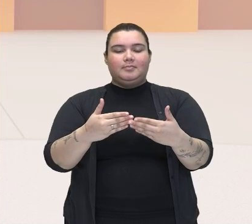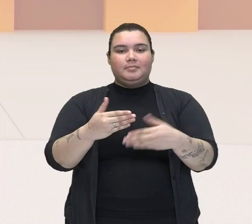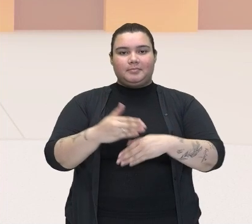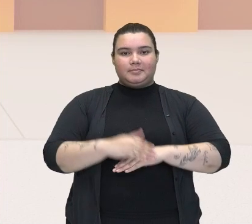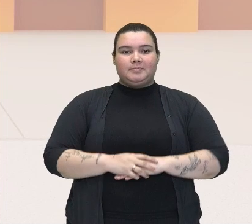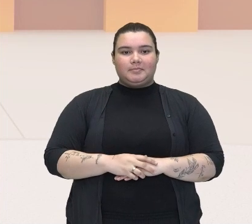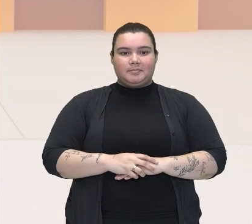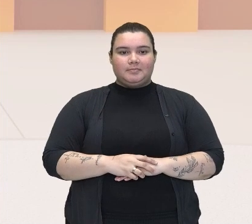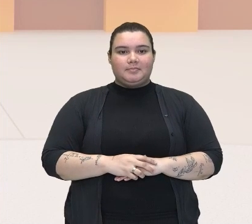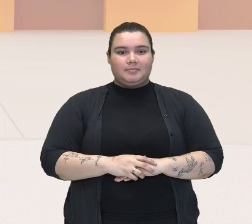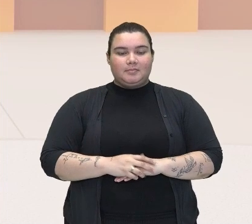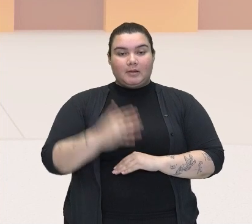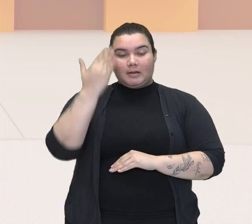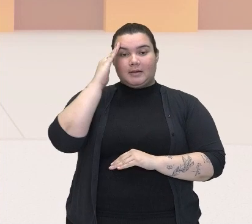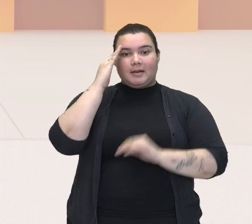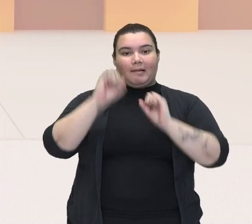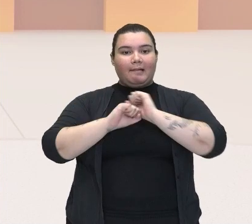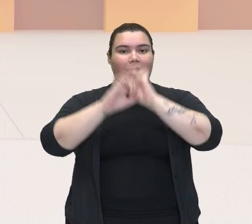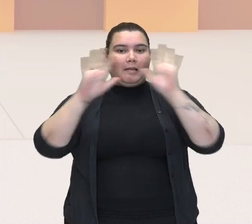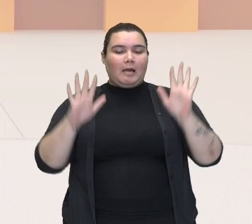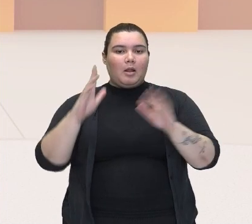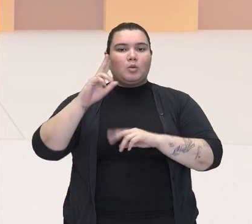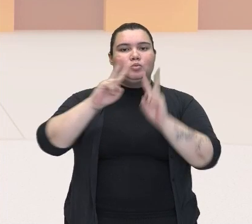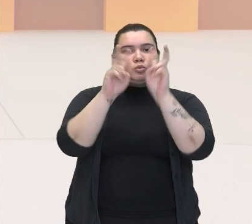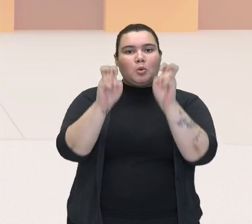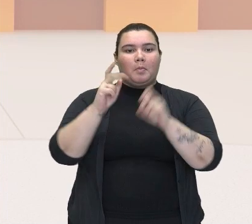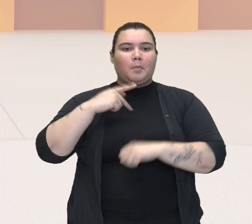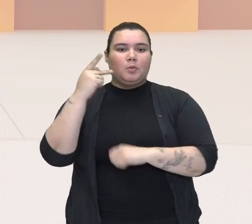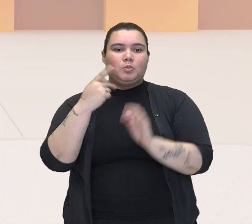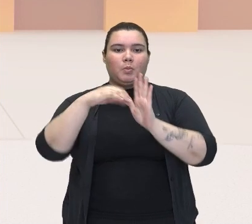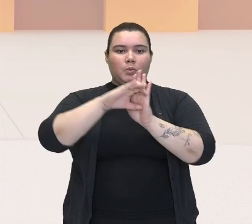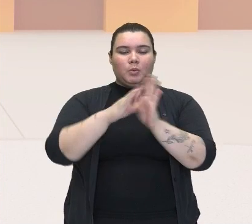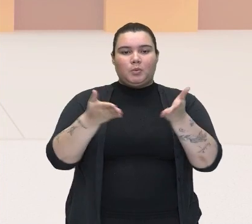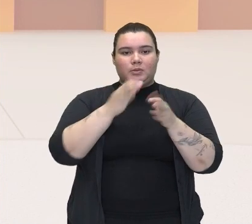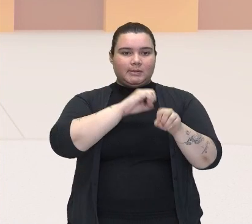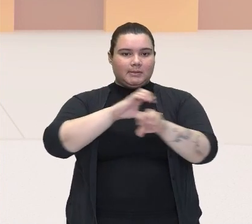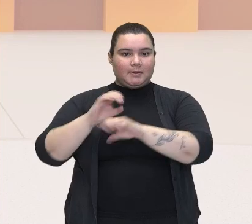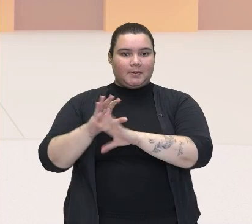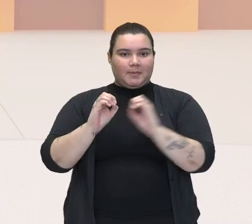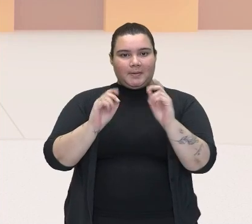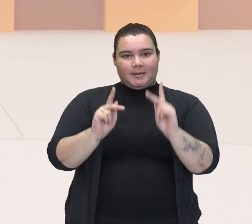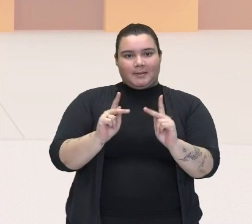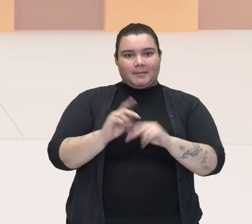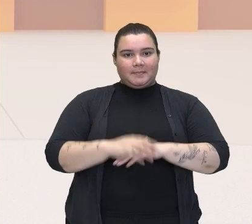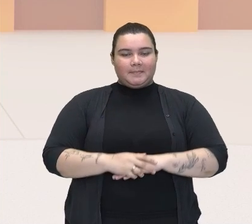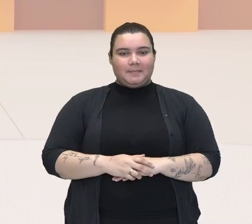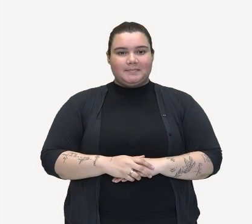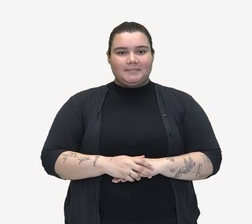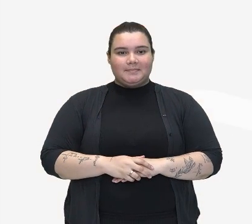do entendimento aí, né, dessa questão da política, né, desses conceitos que nós trabalhamos hoje, tá bom?